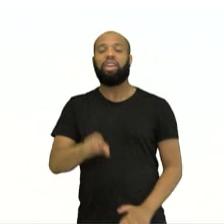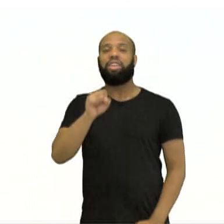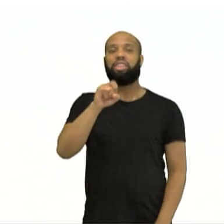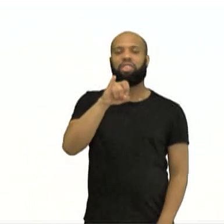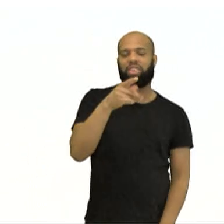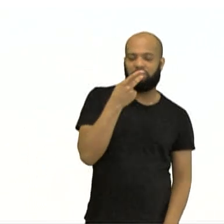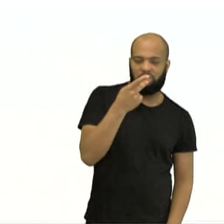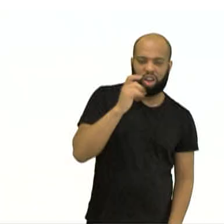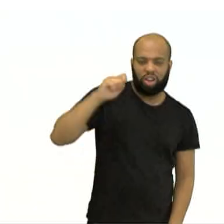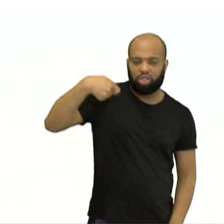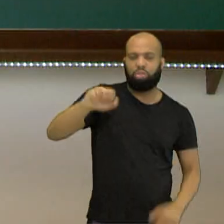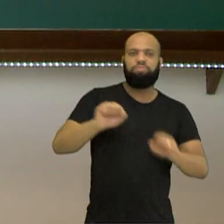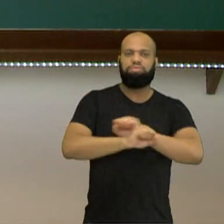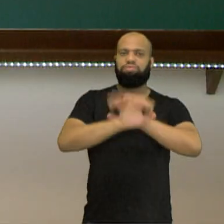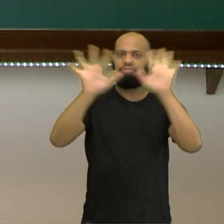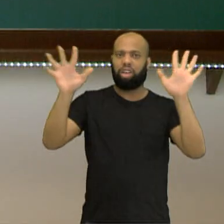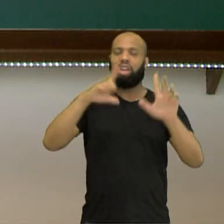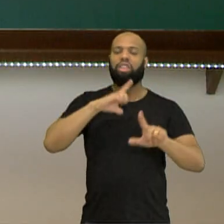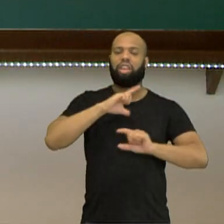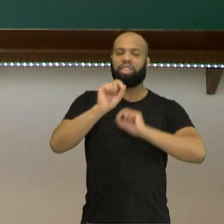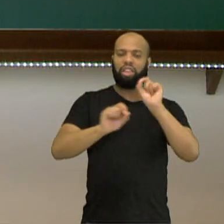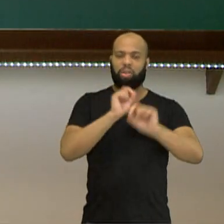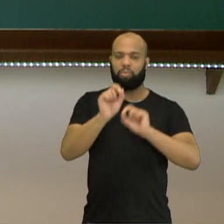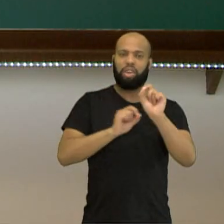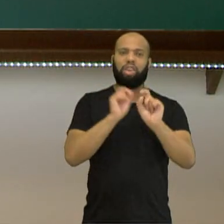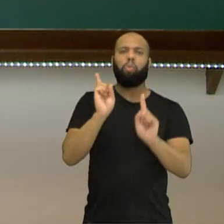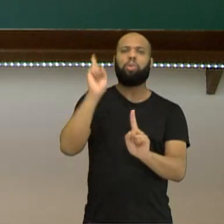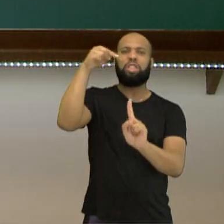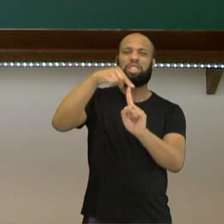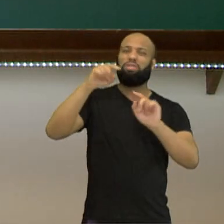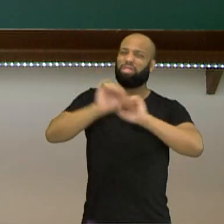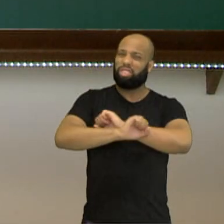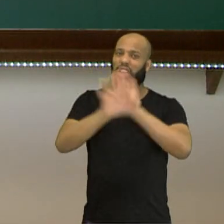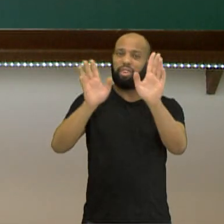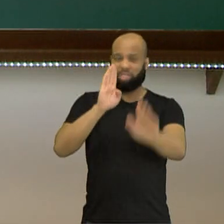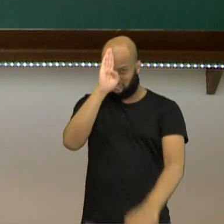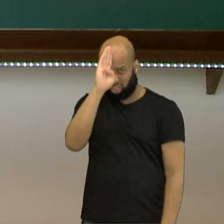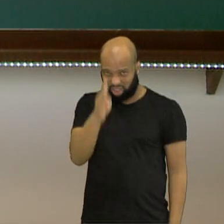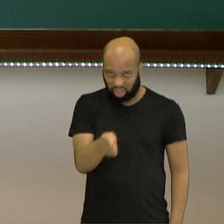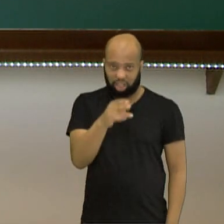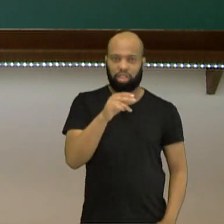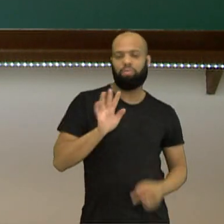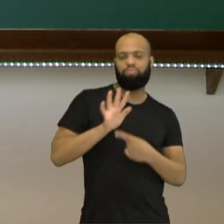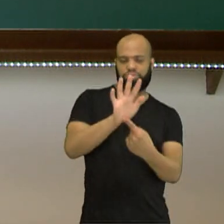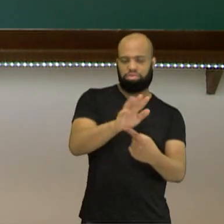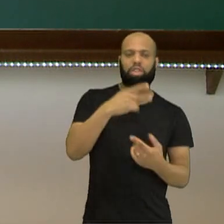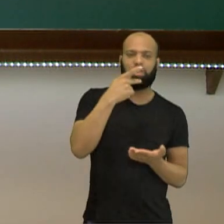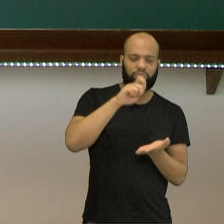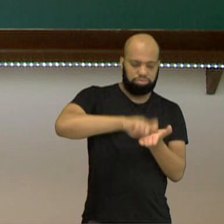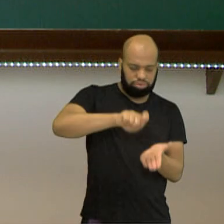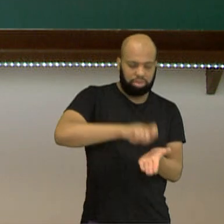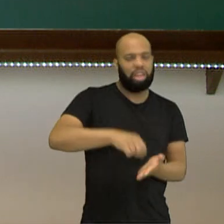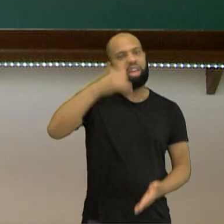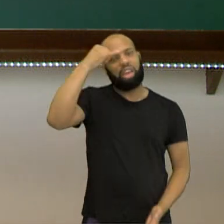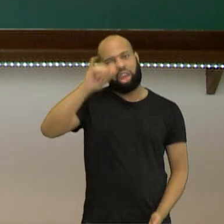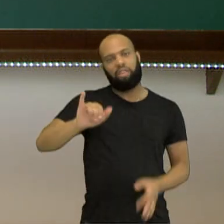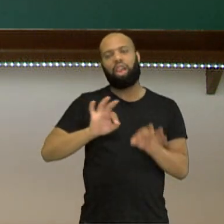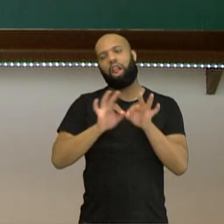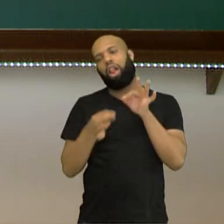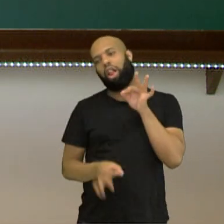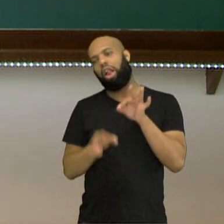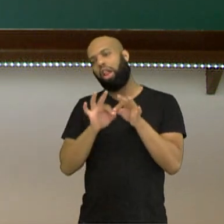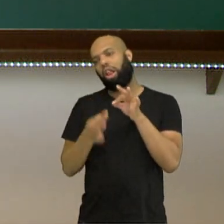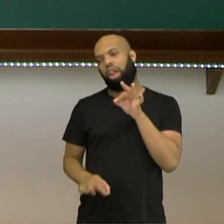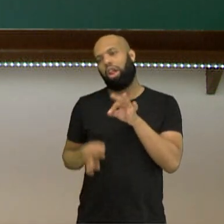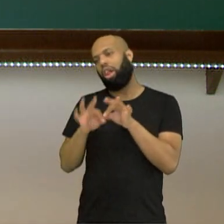clareza, precisão e objetividade, é chegar direto ao ponto que você quer na carta. Evitar